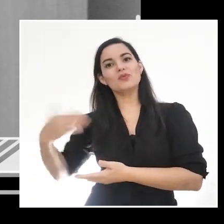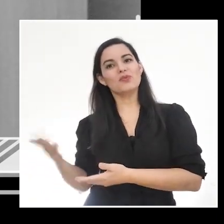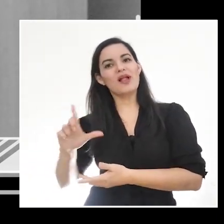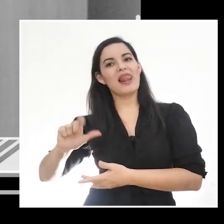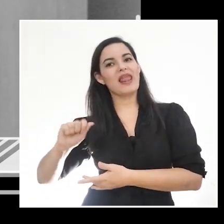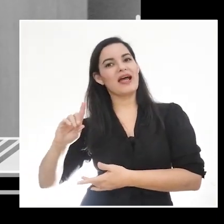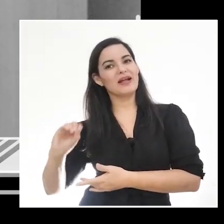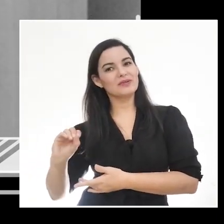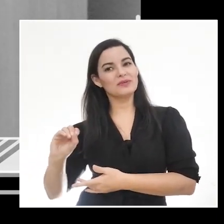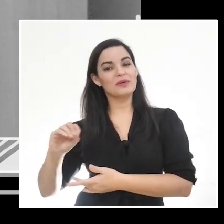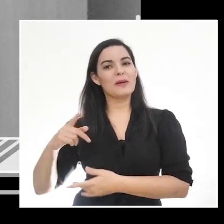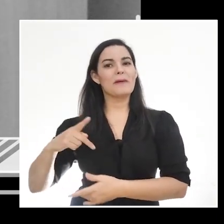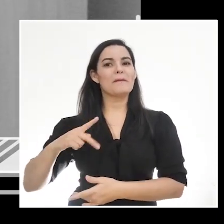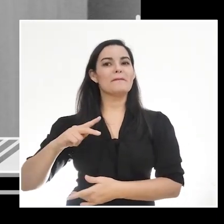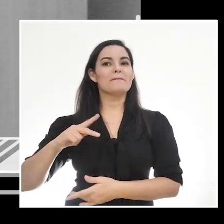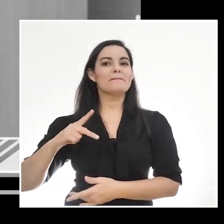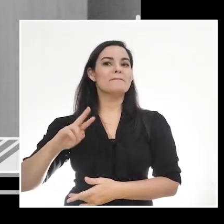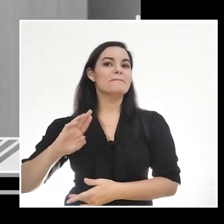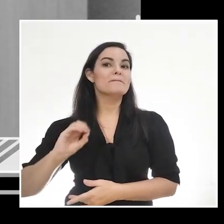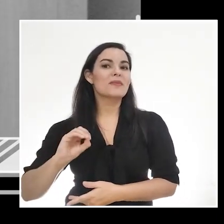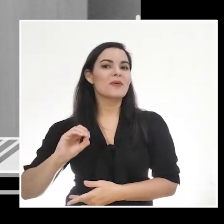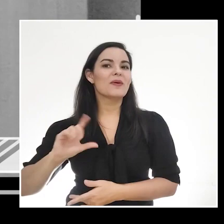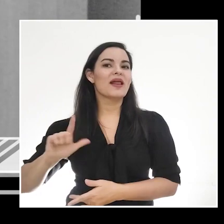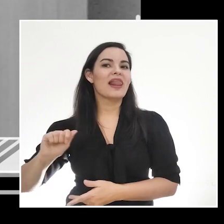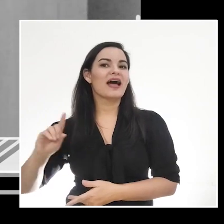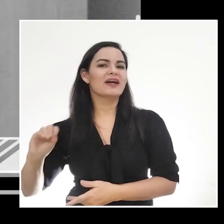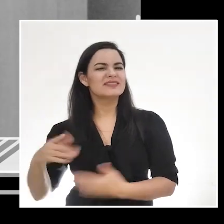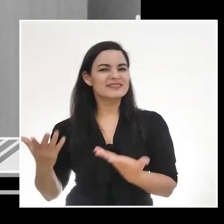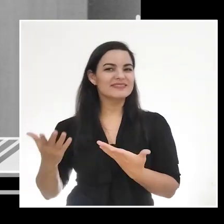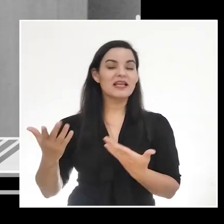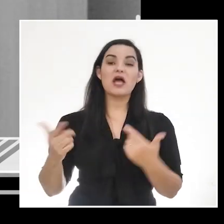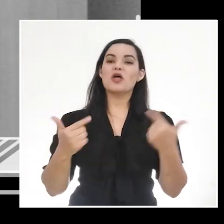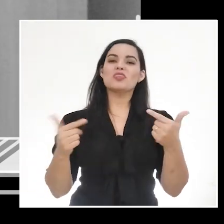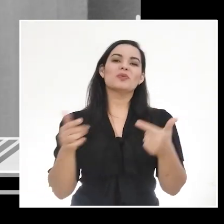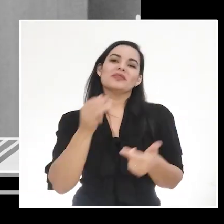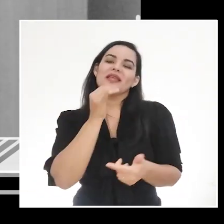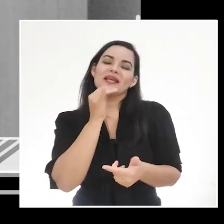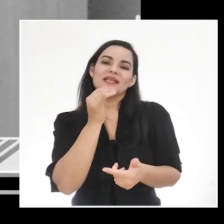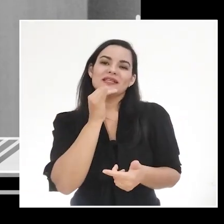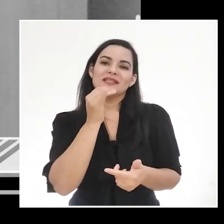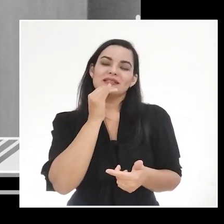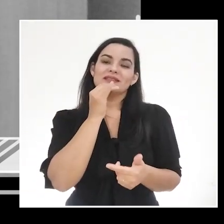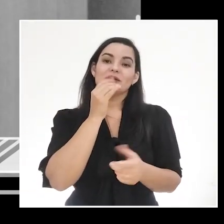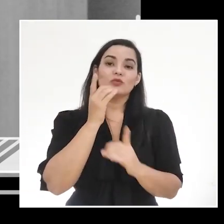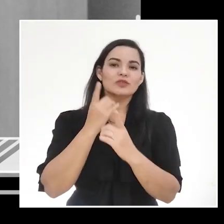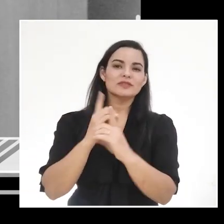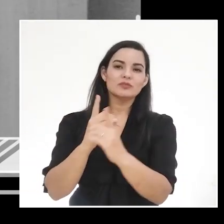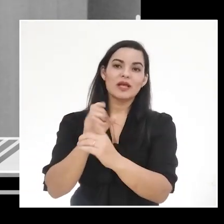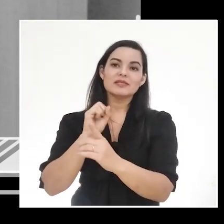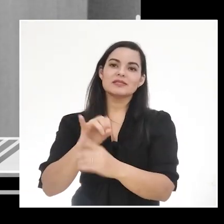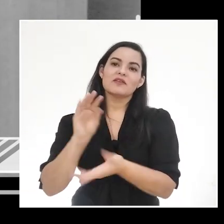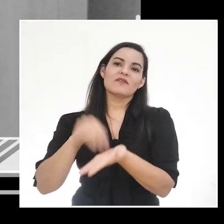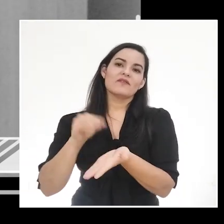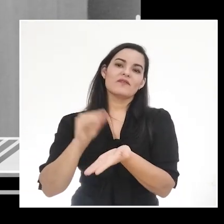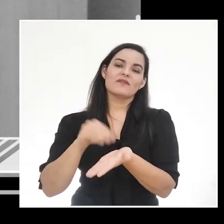a melhor definição é essa: discipular. Ou seja, não